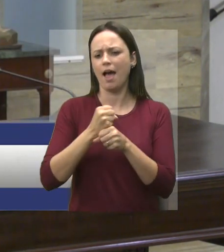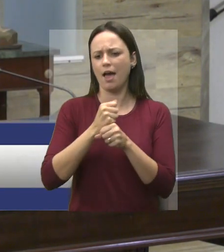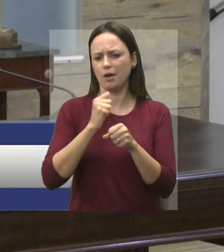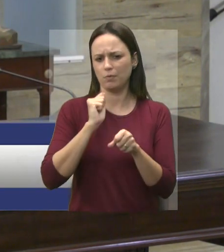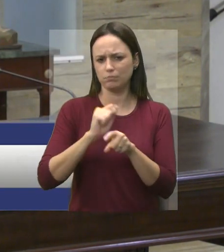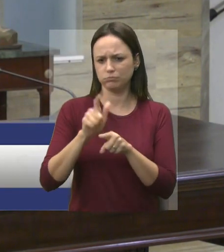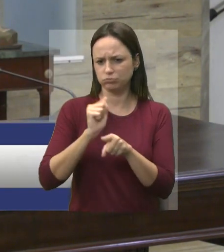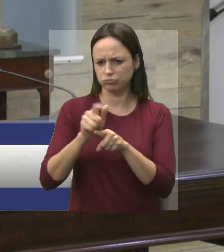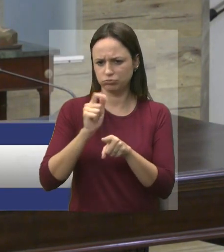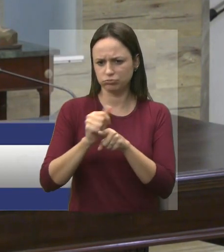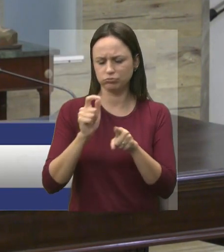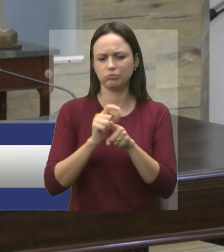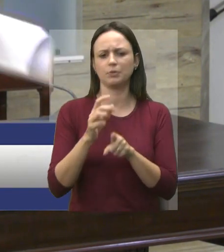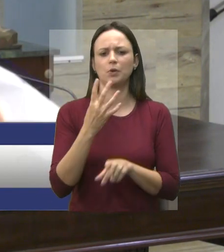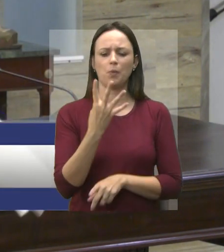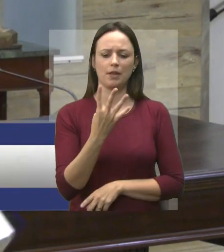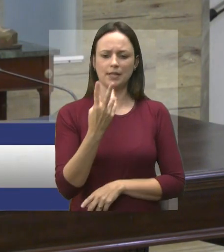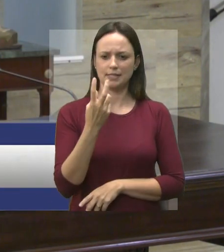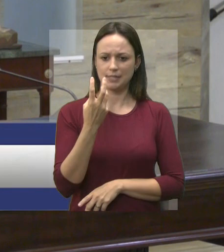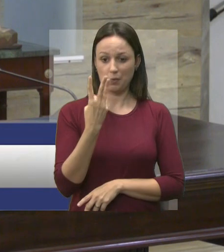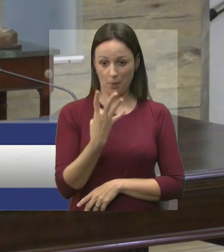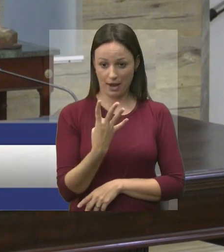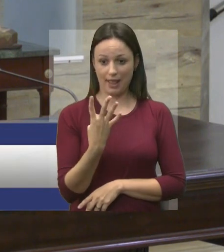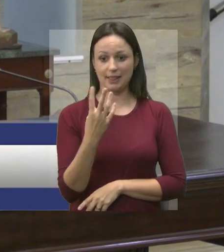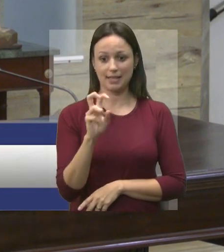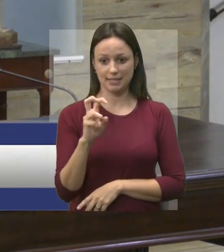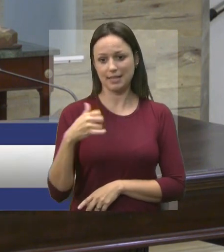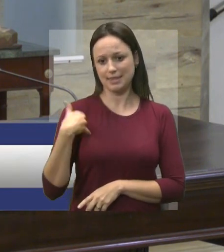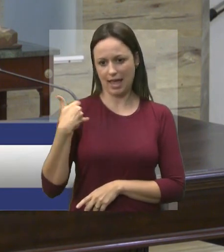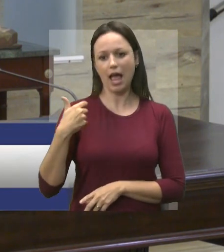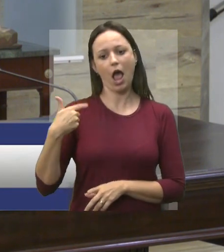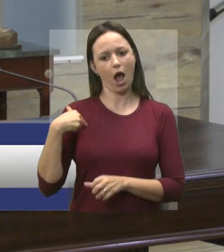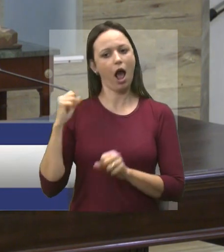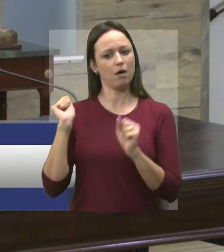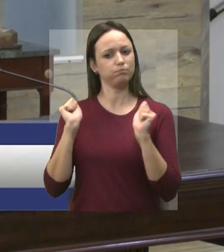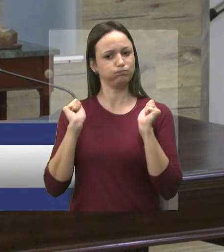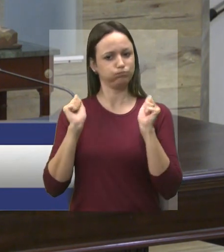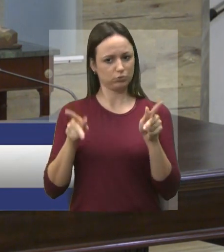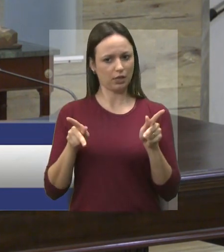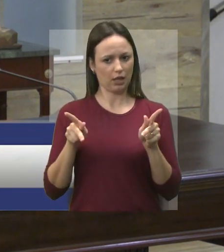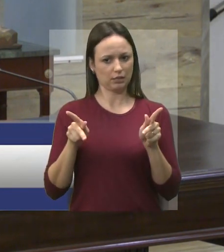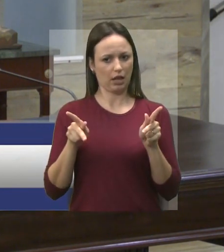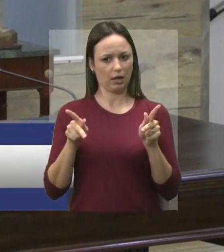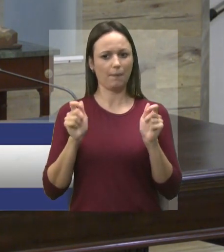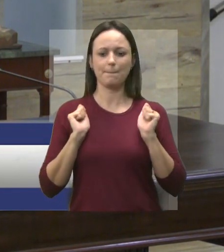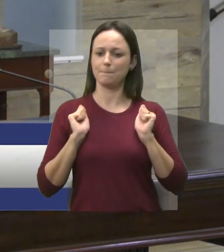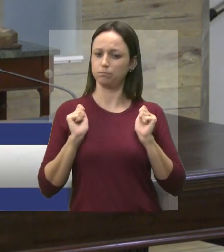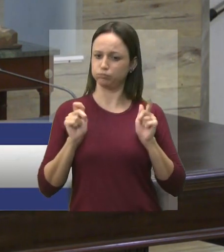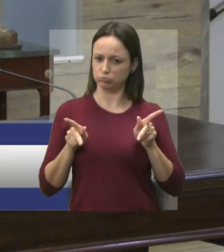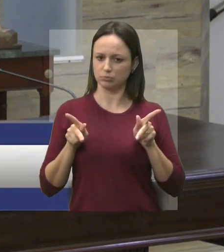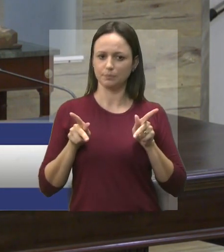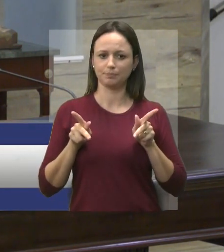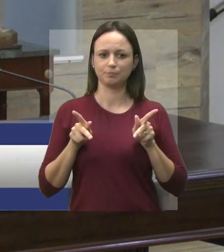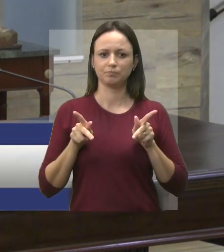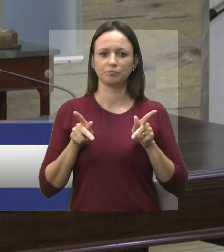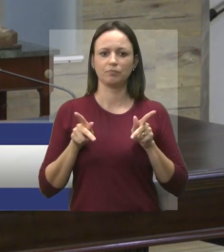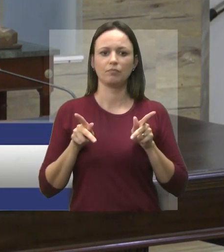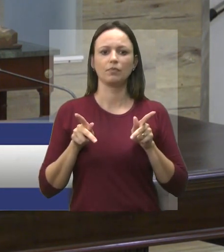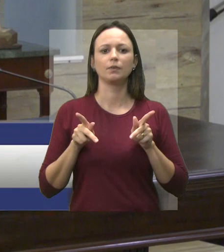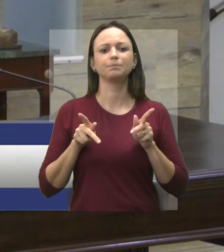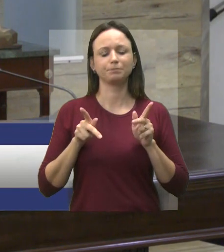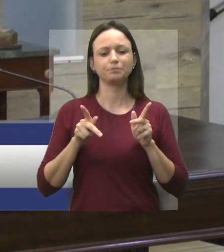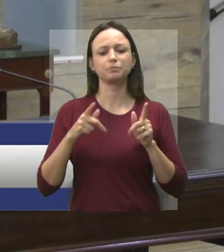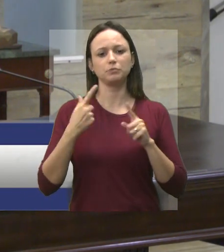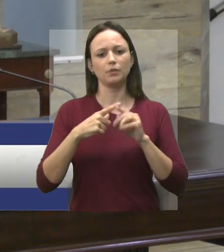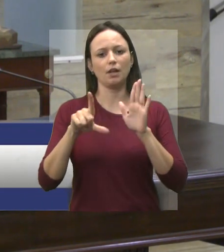com 45 anos de idade, eu iria me aposentar, recebendo, na época, pela legislação